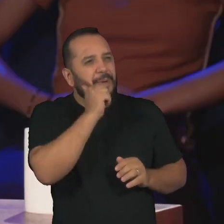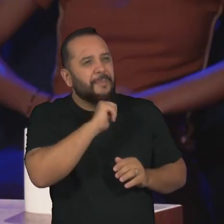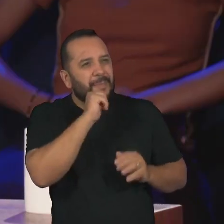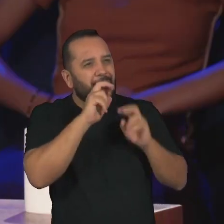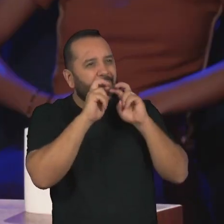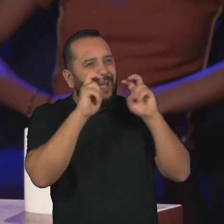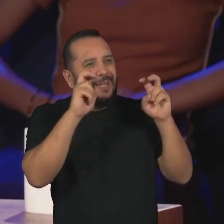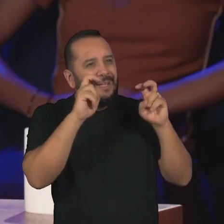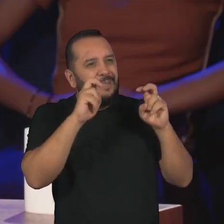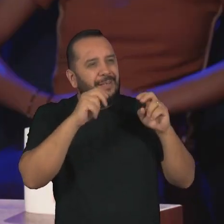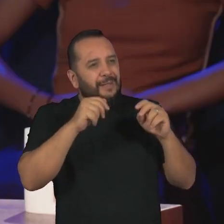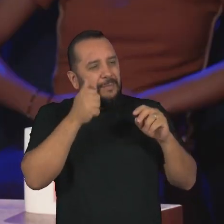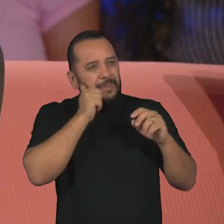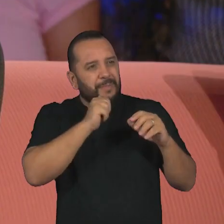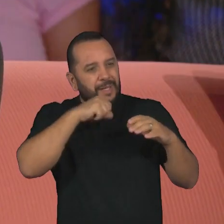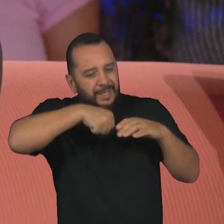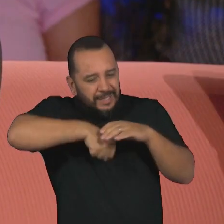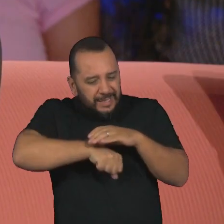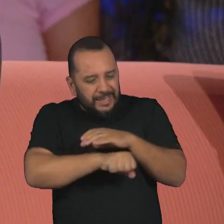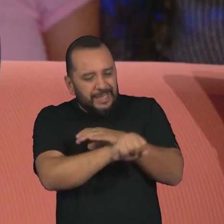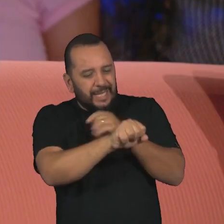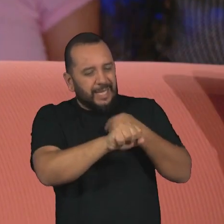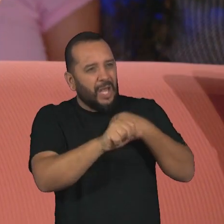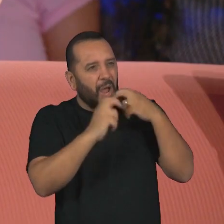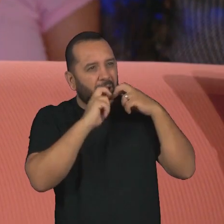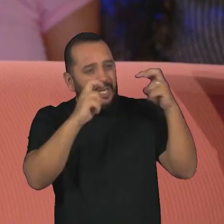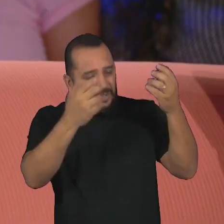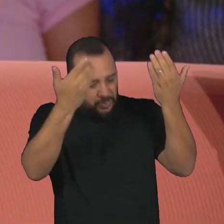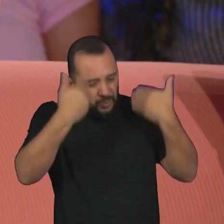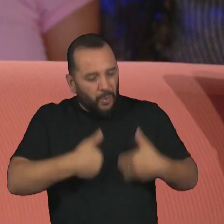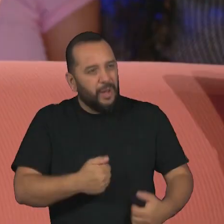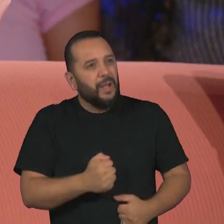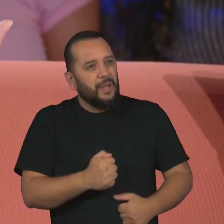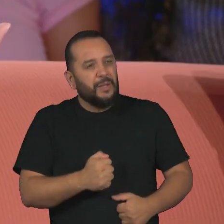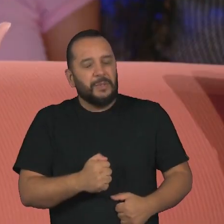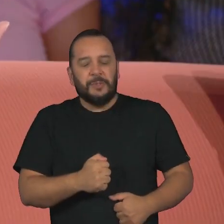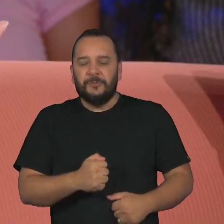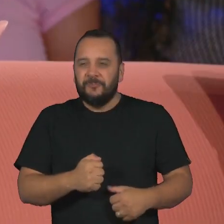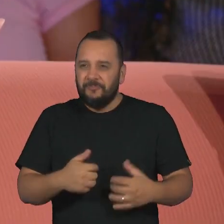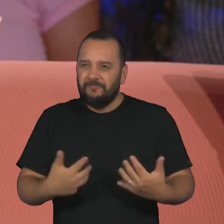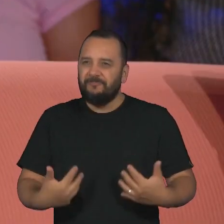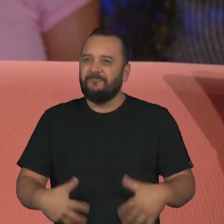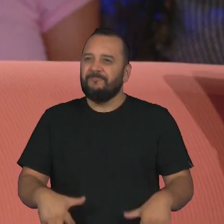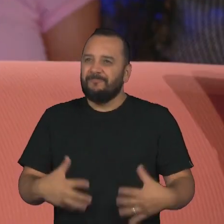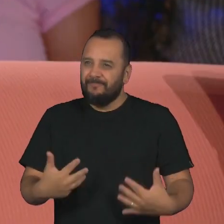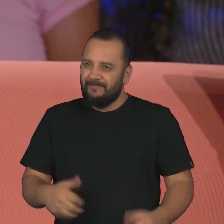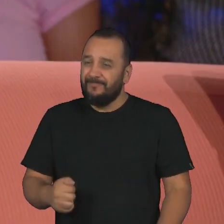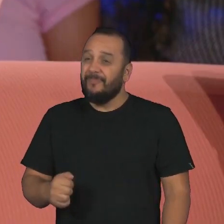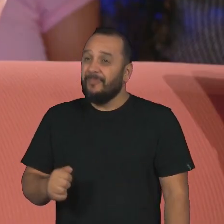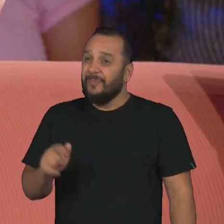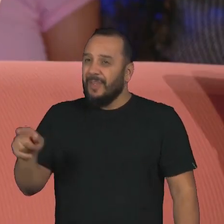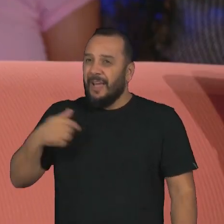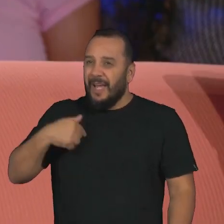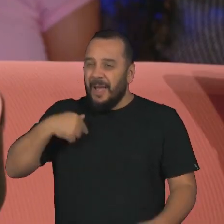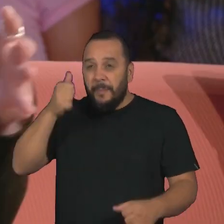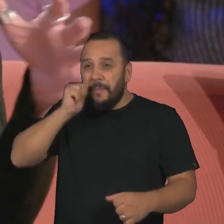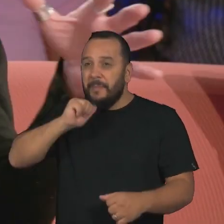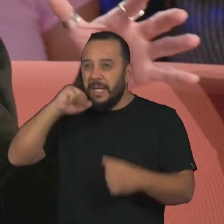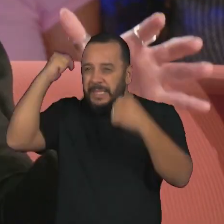minha mãe me sobre parindo. mim, e os E os gritos dela parindo a si mesma, o seu